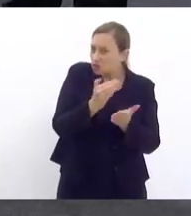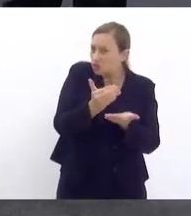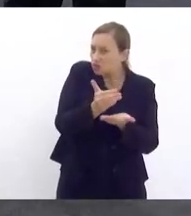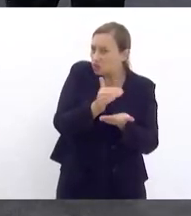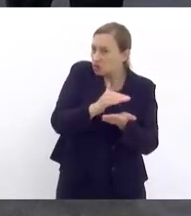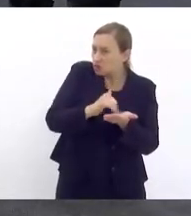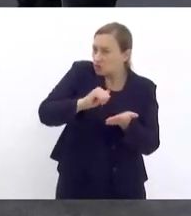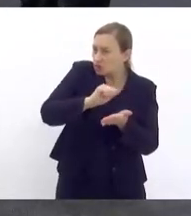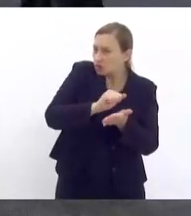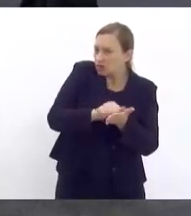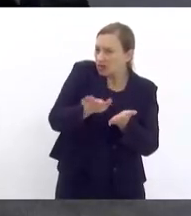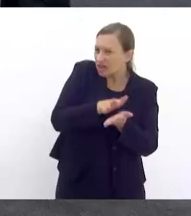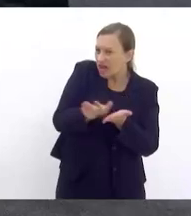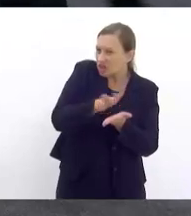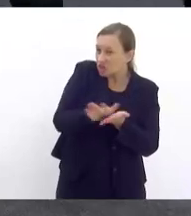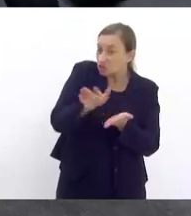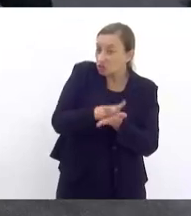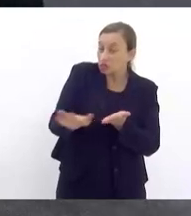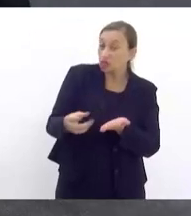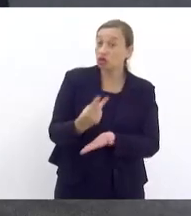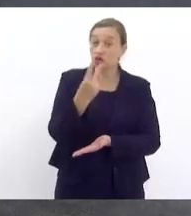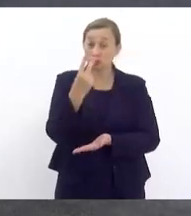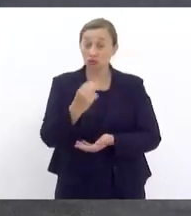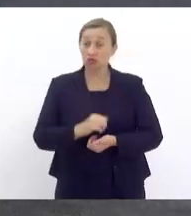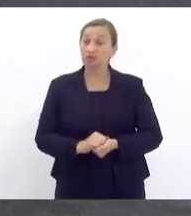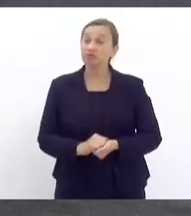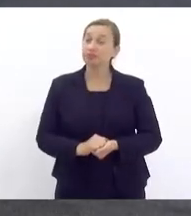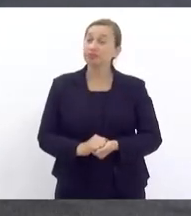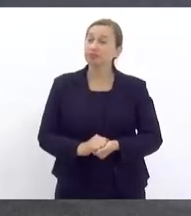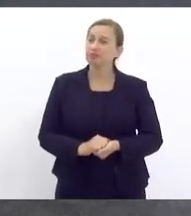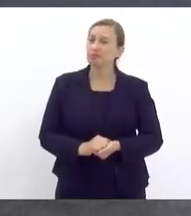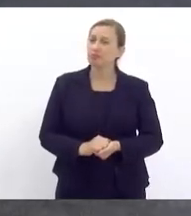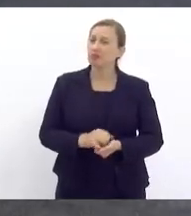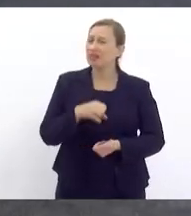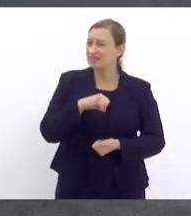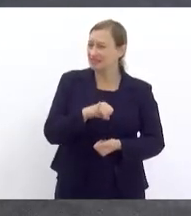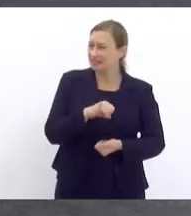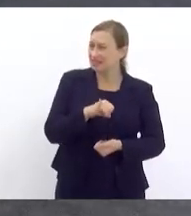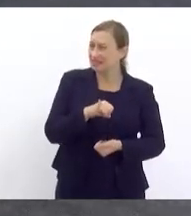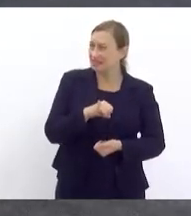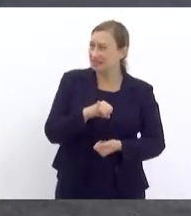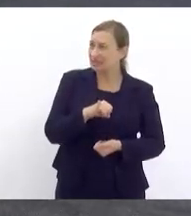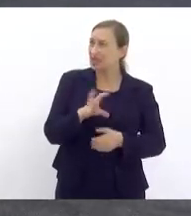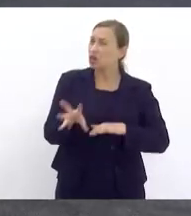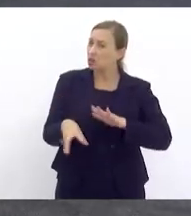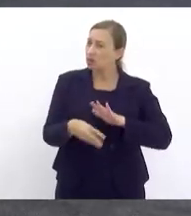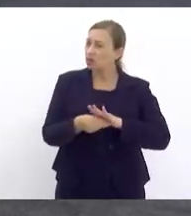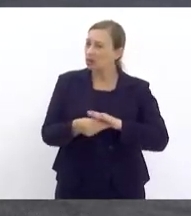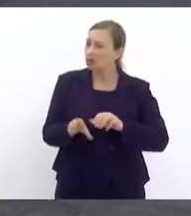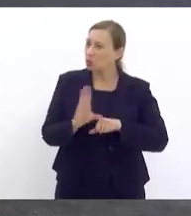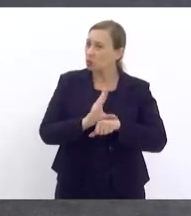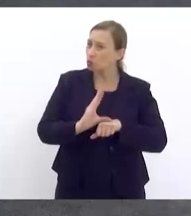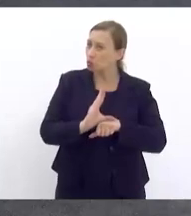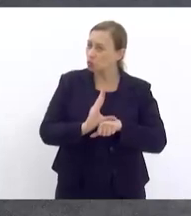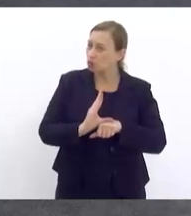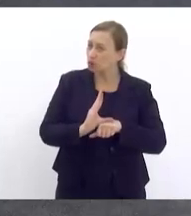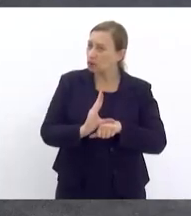orçamento e de dois se há uma emenda constitucional